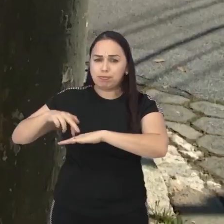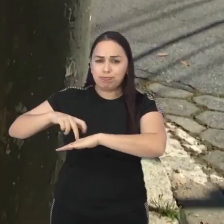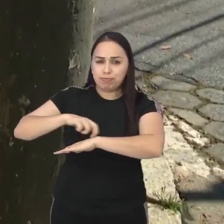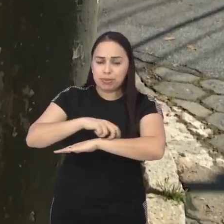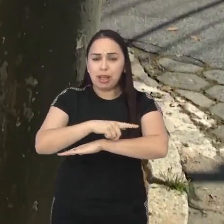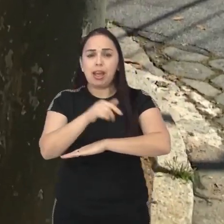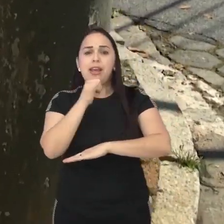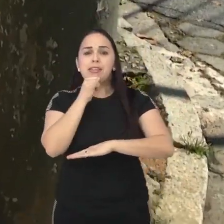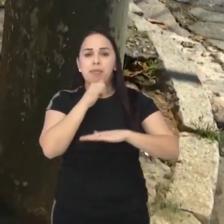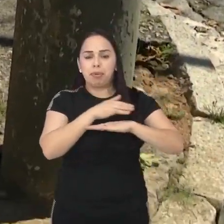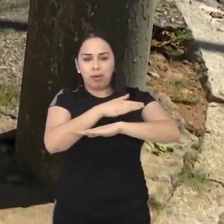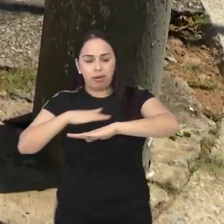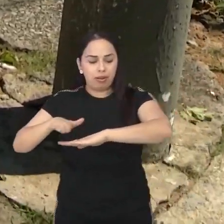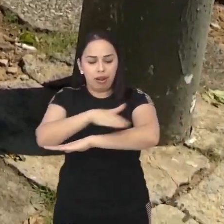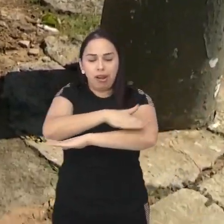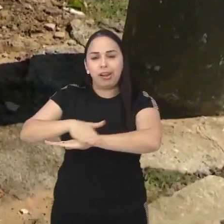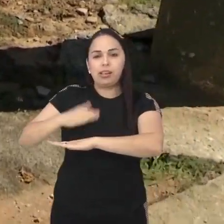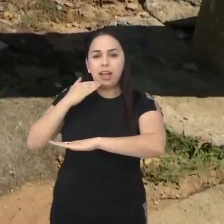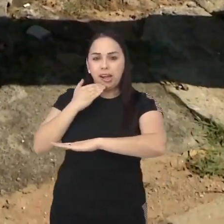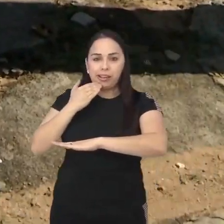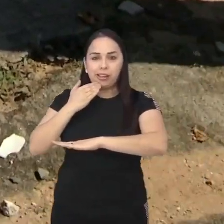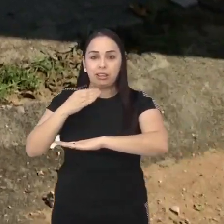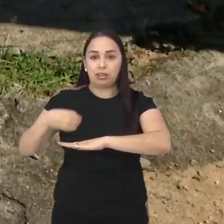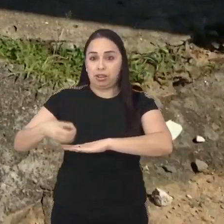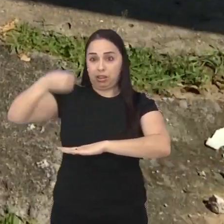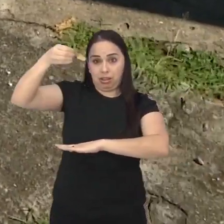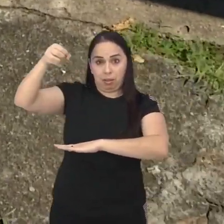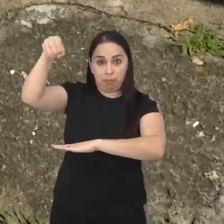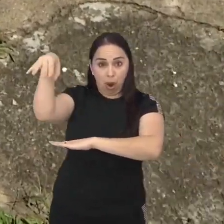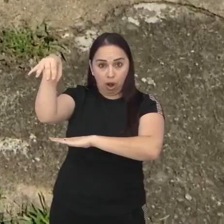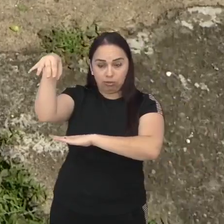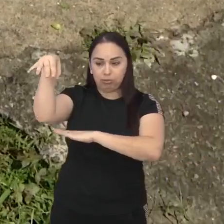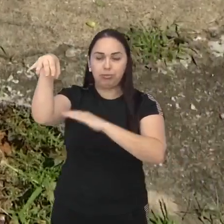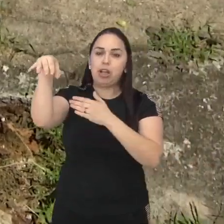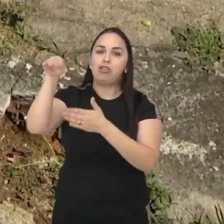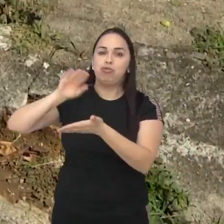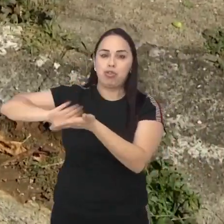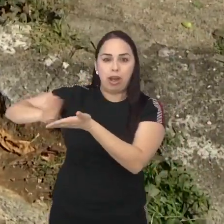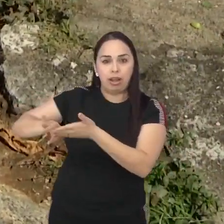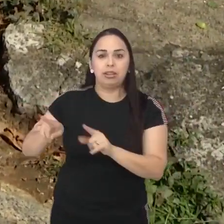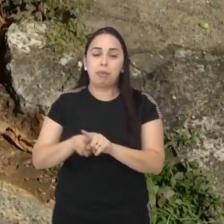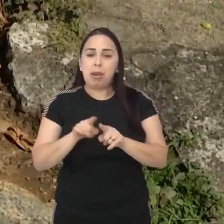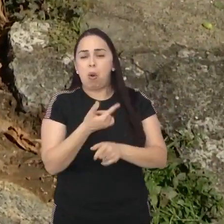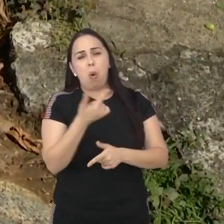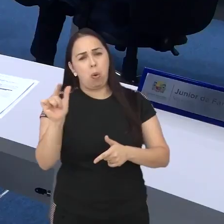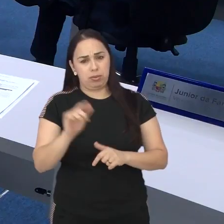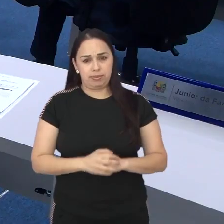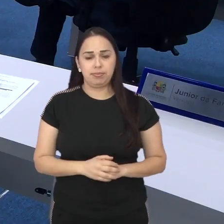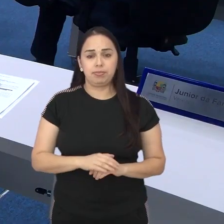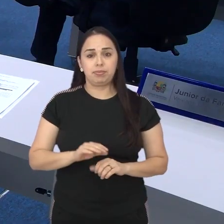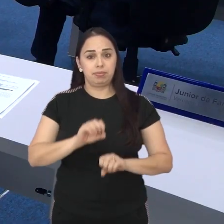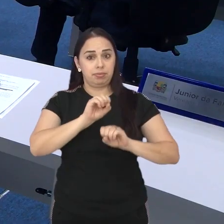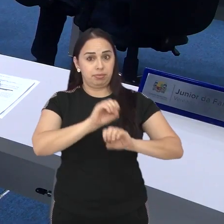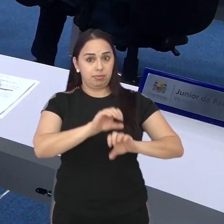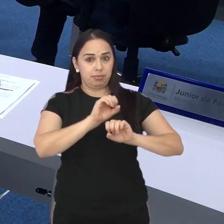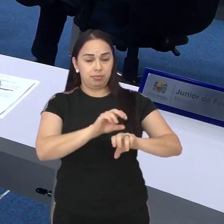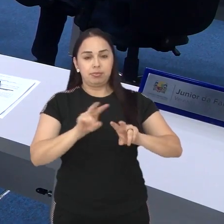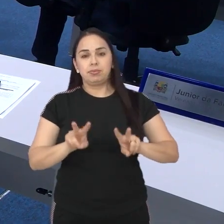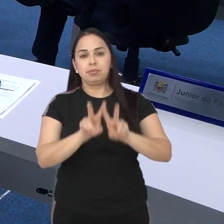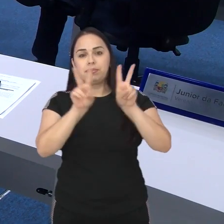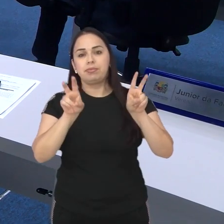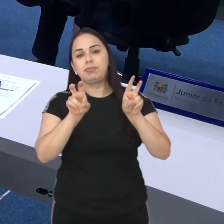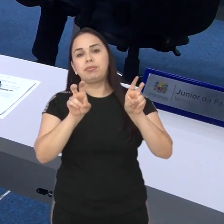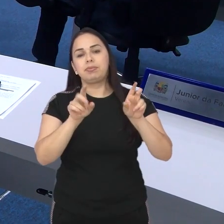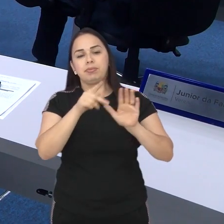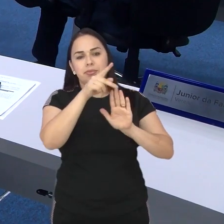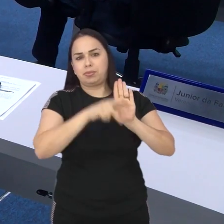pessoas, como desníveis em calçadas, poste bloqueando o caminho, entre outros. A educação também foi tema